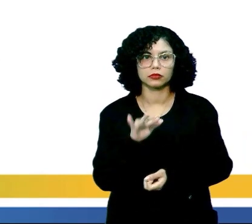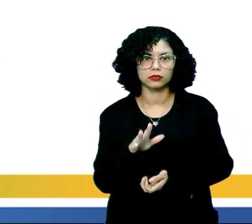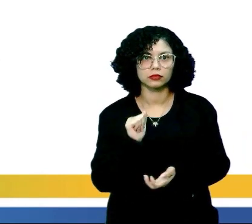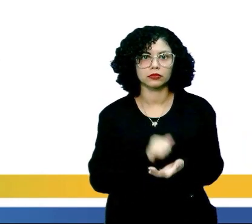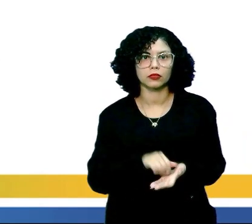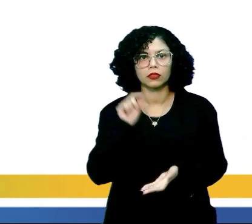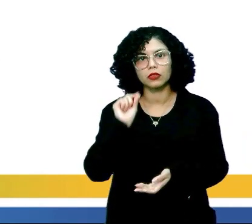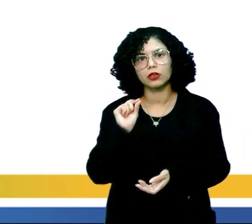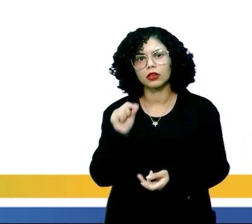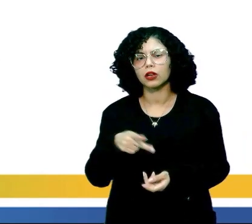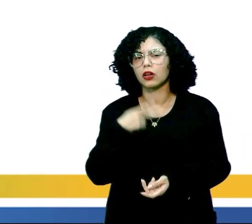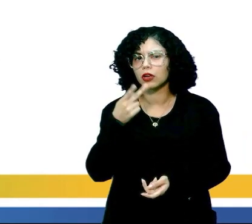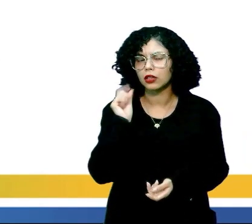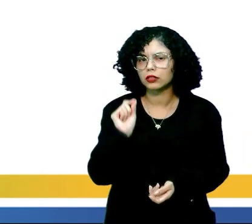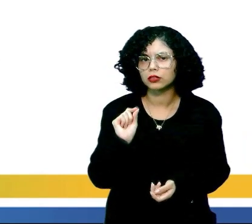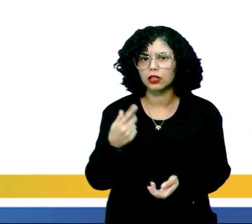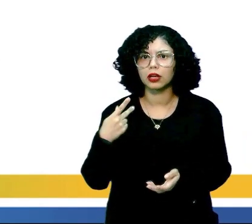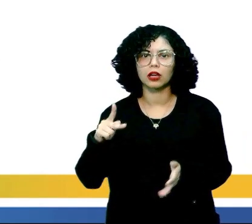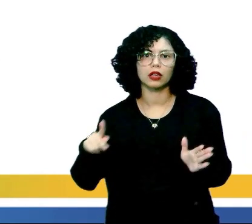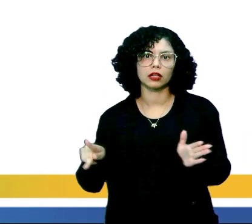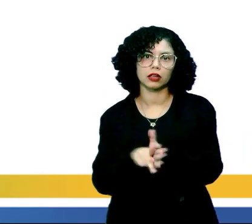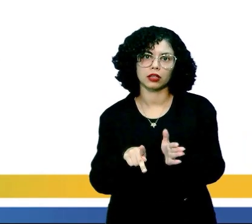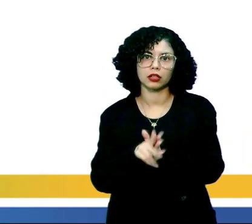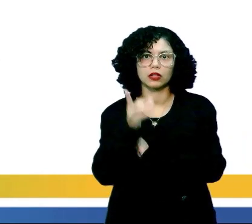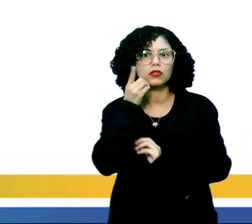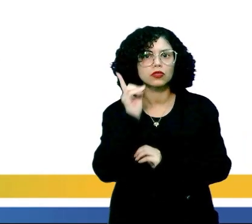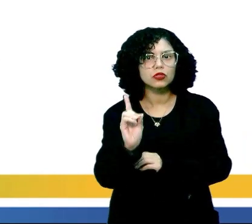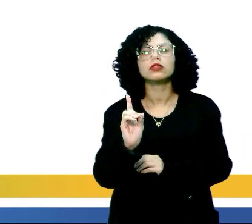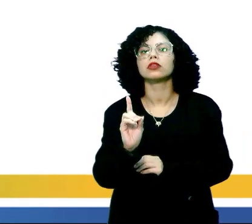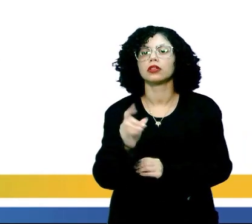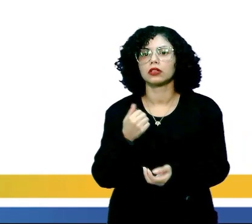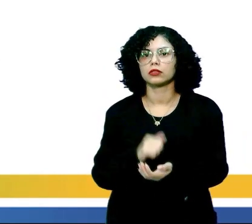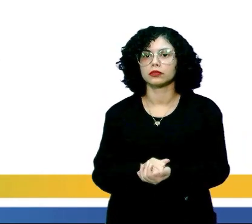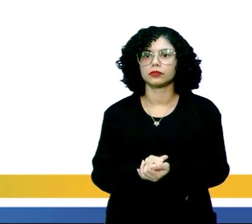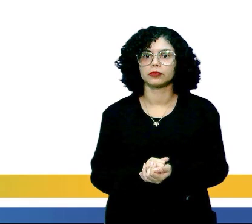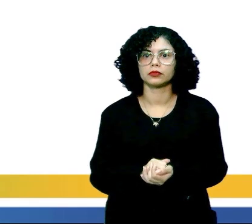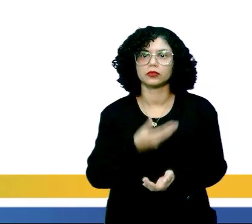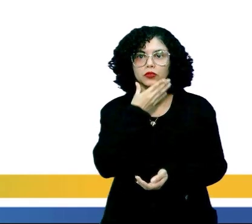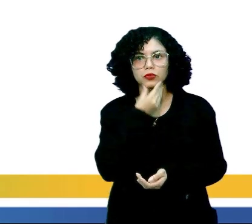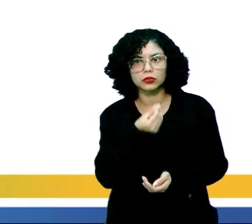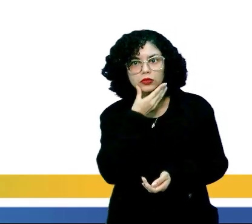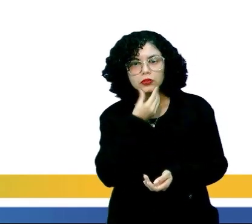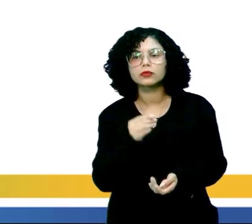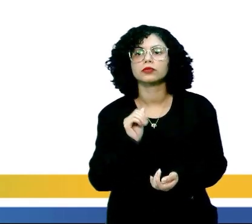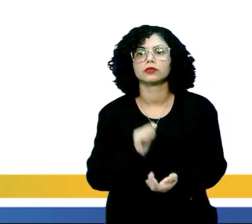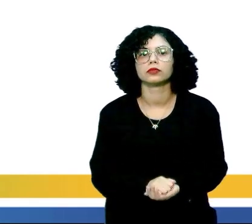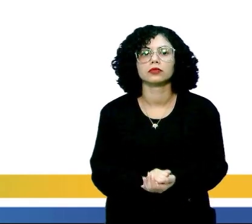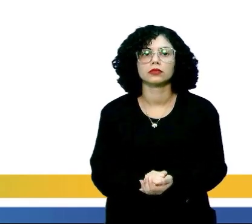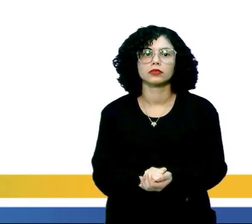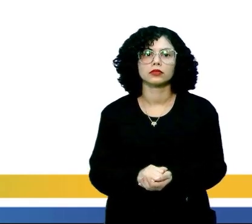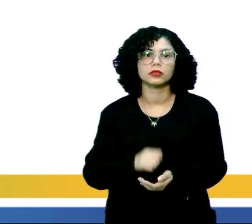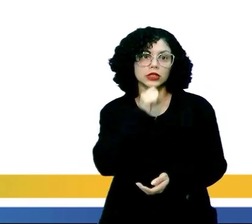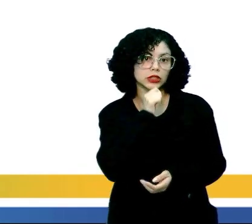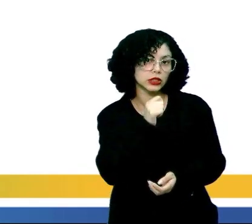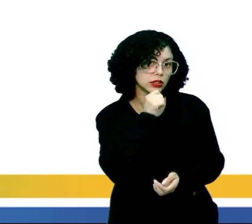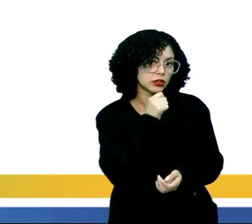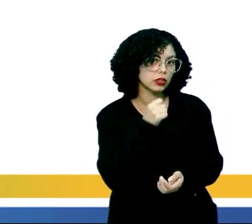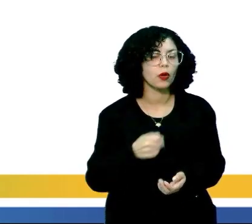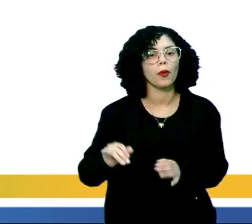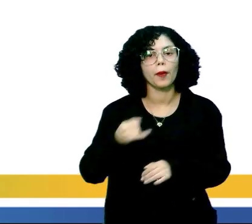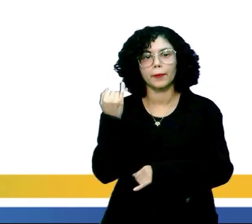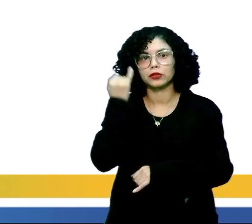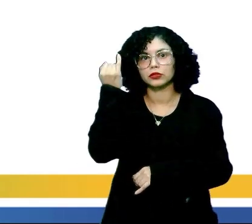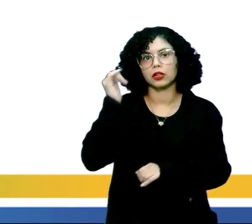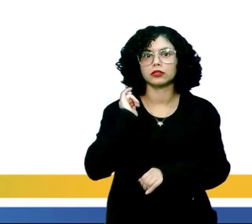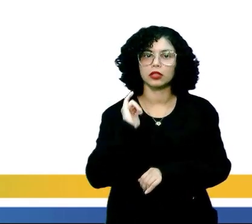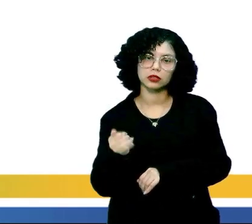Braga. O que ele nos conta é o seu dia, o seu expediente de homem apanhado